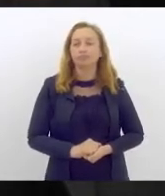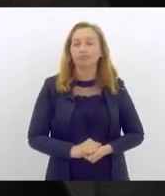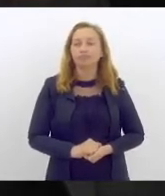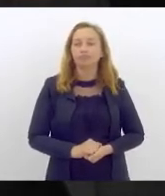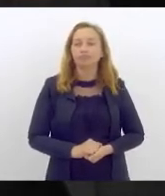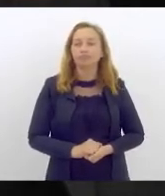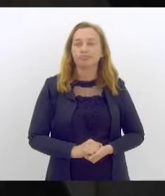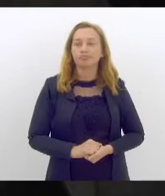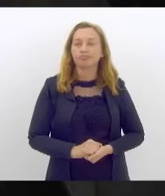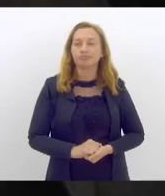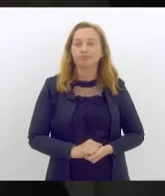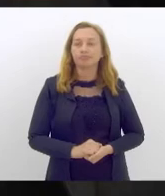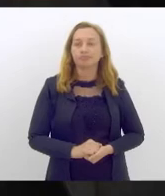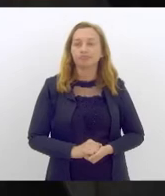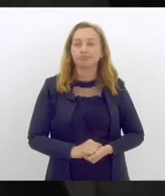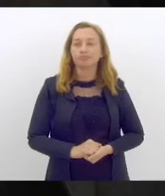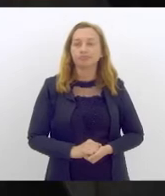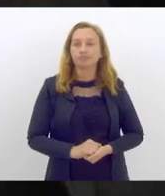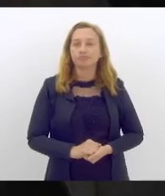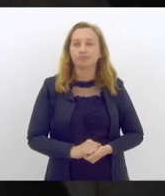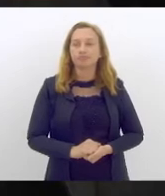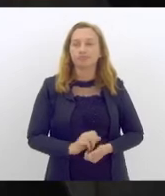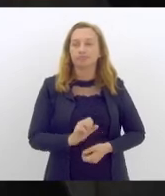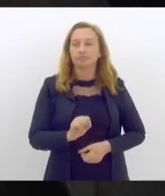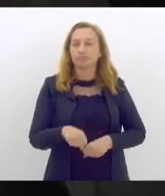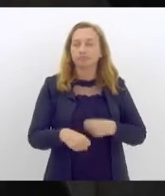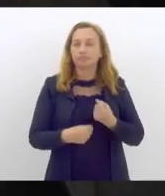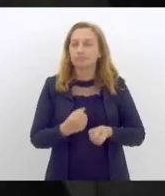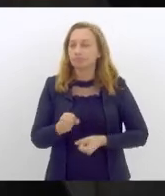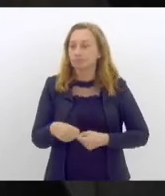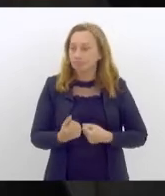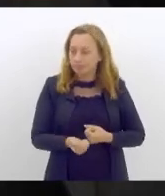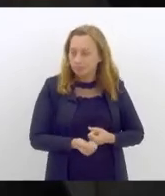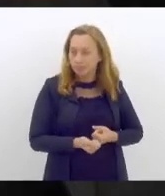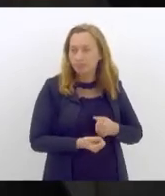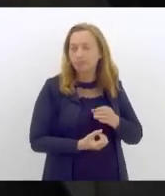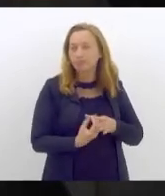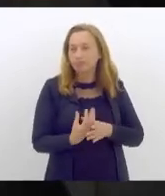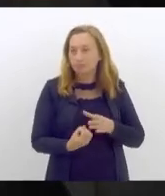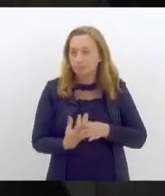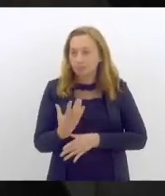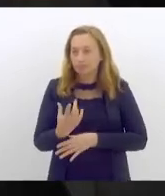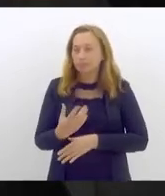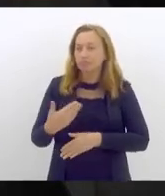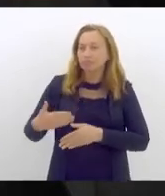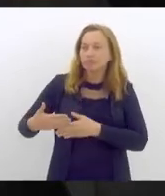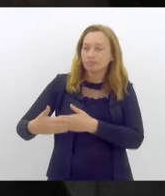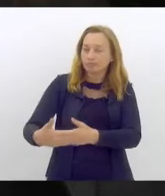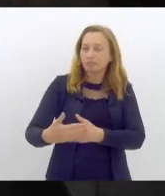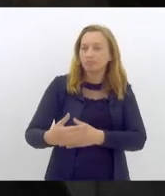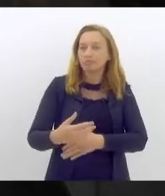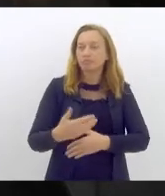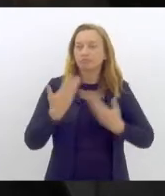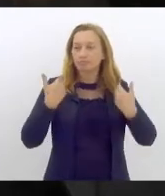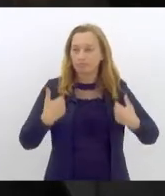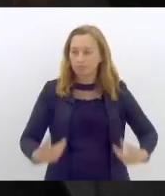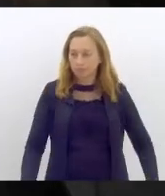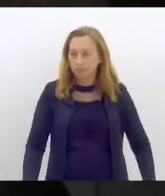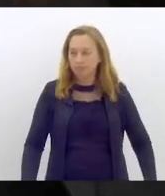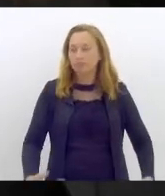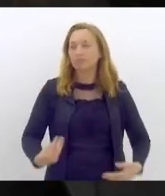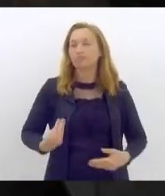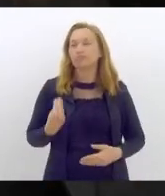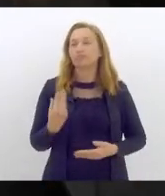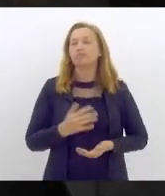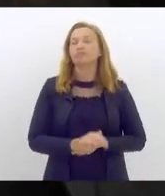dos sinais que vão se reproduzir ao longo das nossas vidas no nosso corpo porque